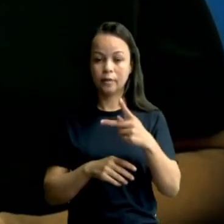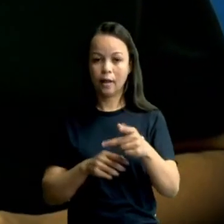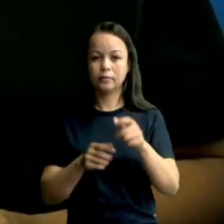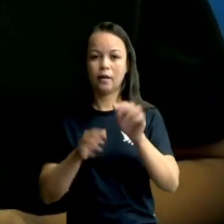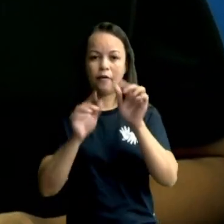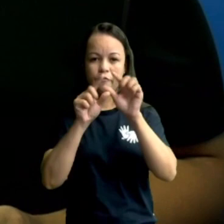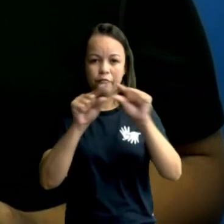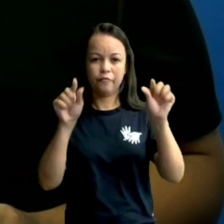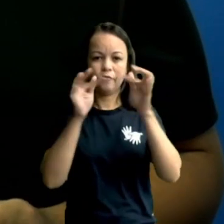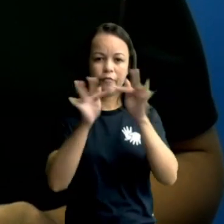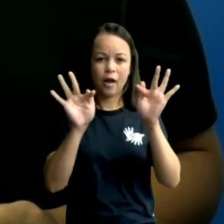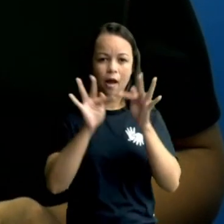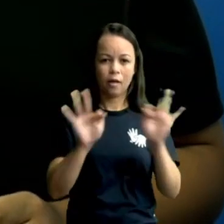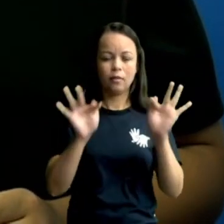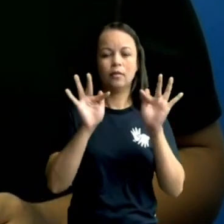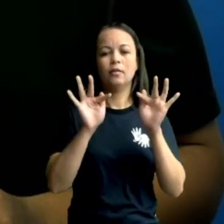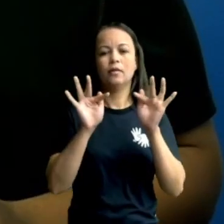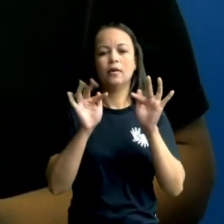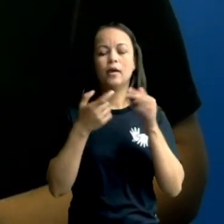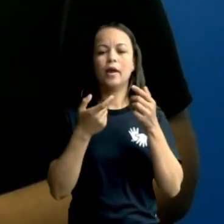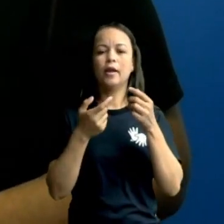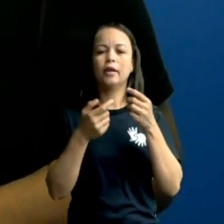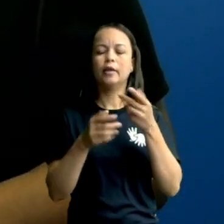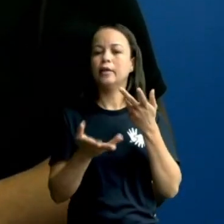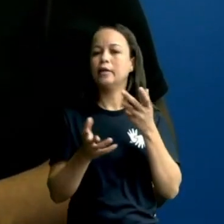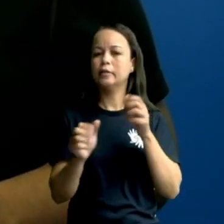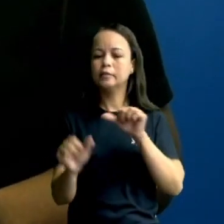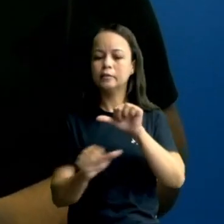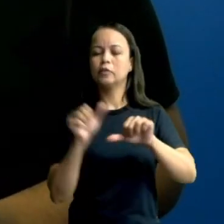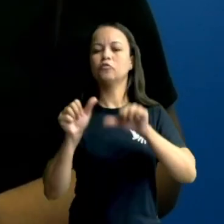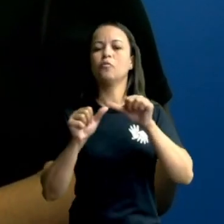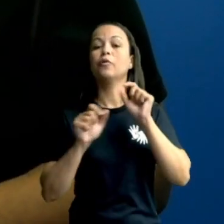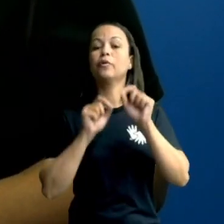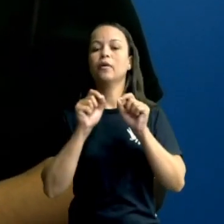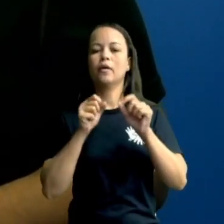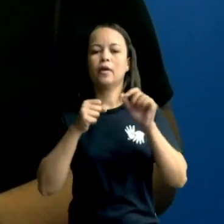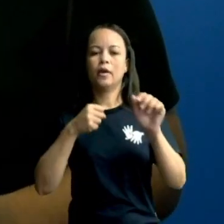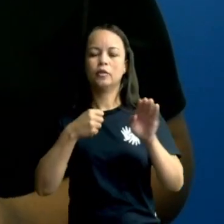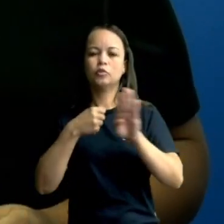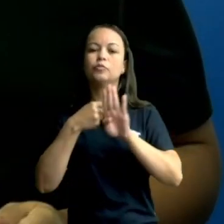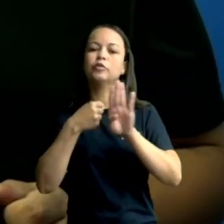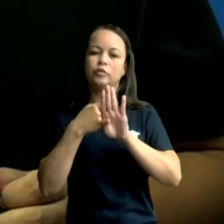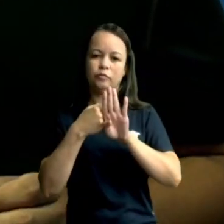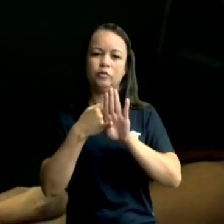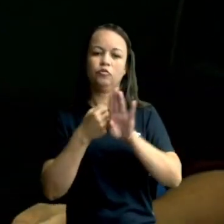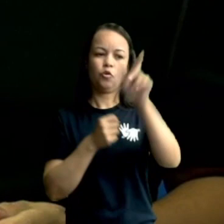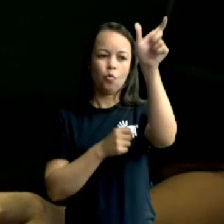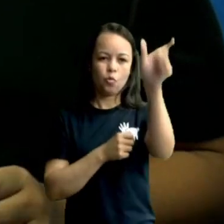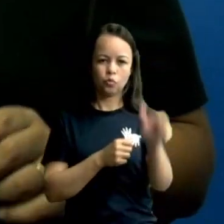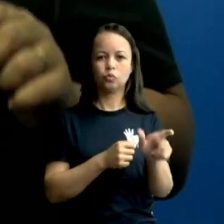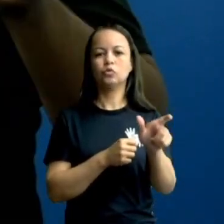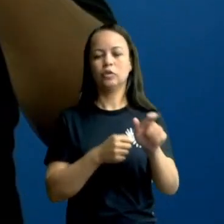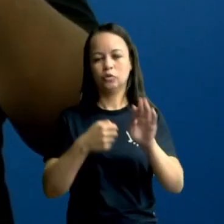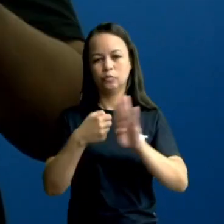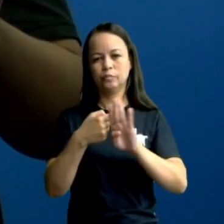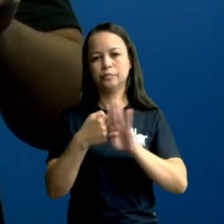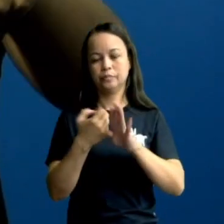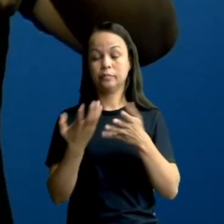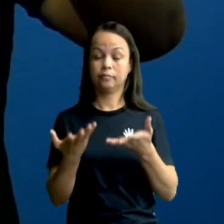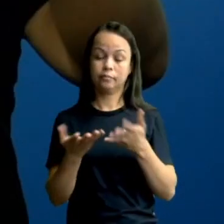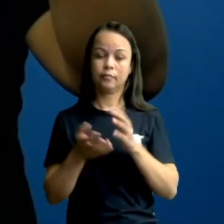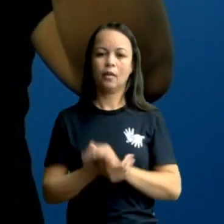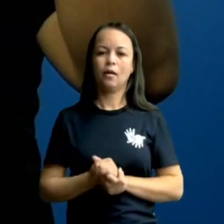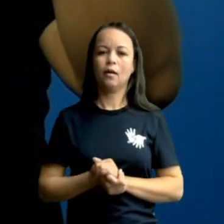frase, ele se tornou um substantivo, o infeliz, né? Um sujeito, um substantivo. Ou